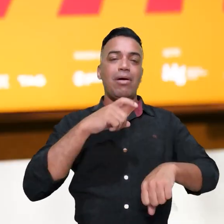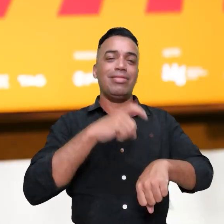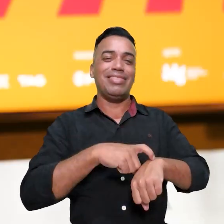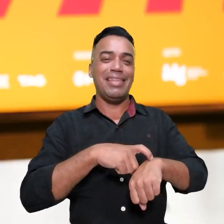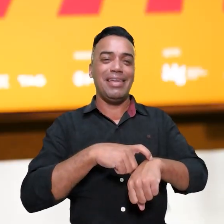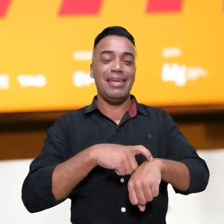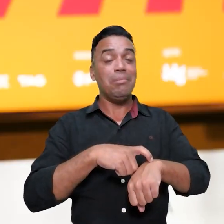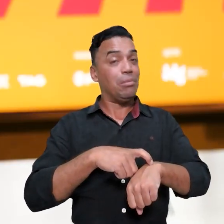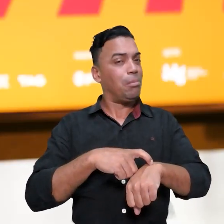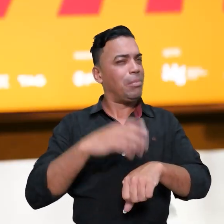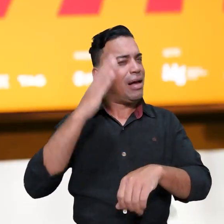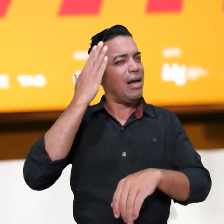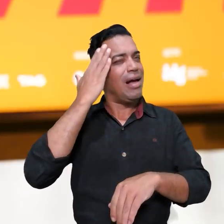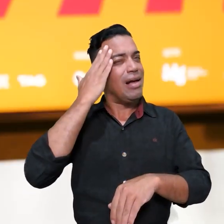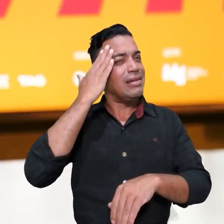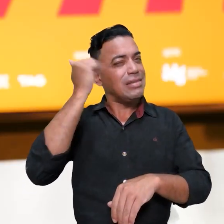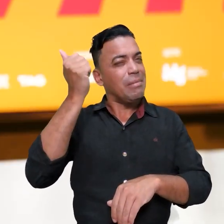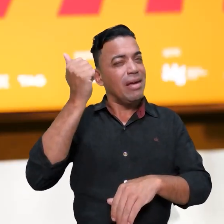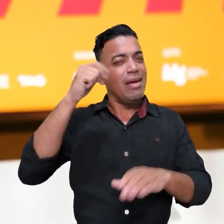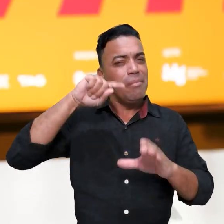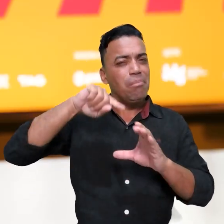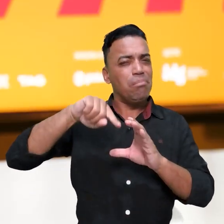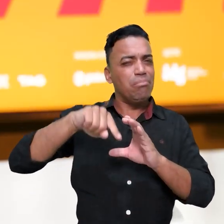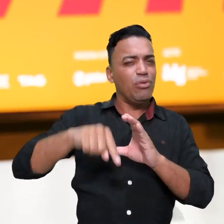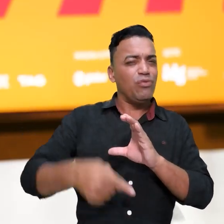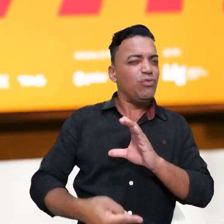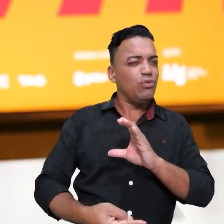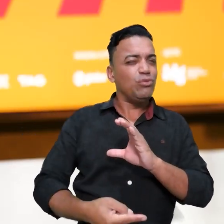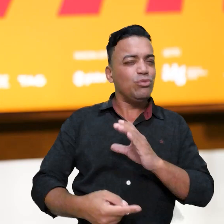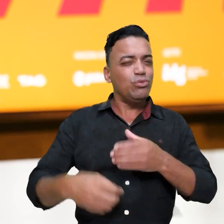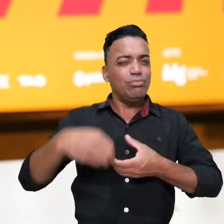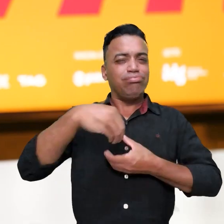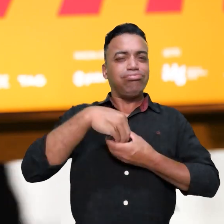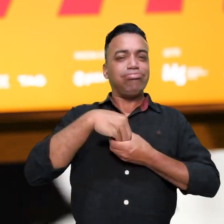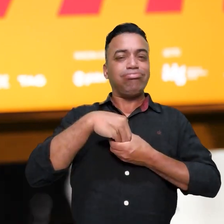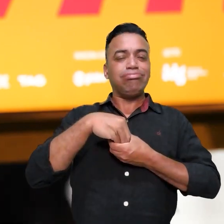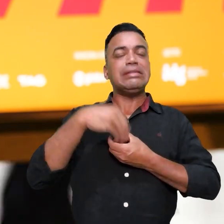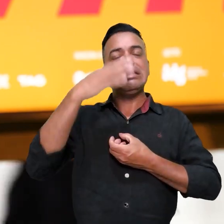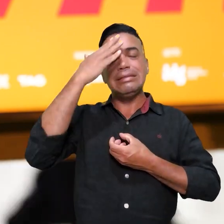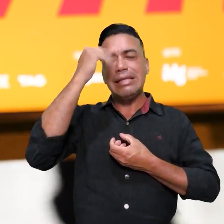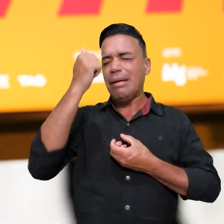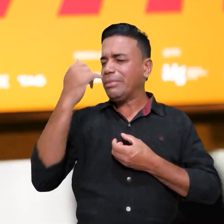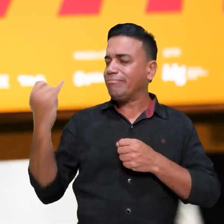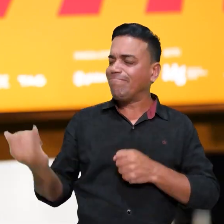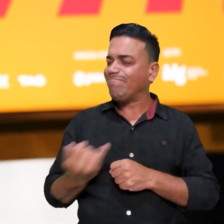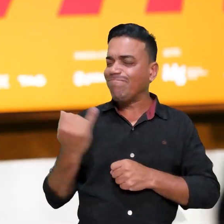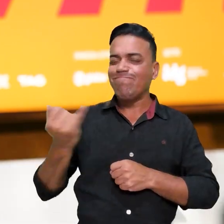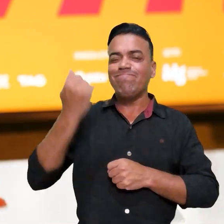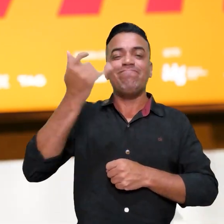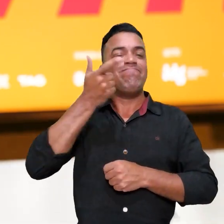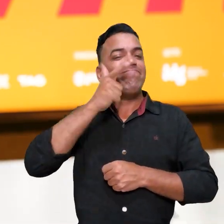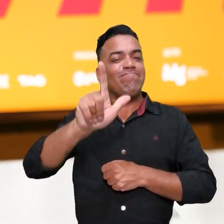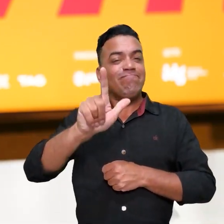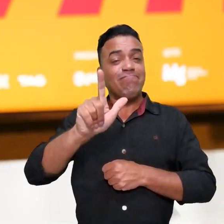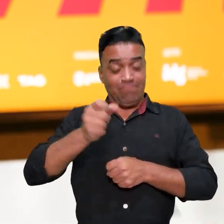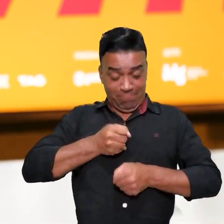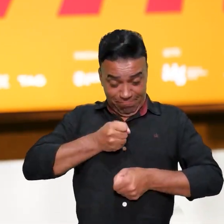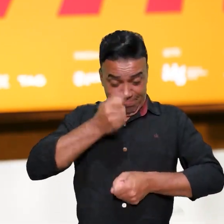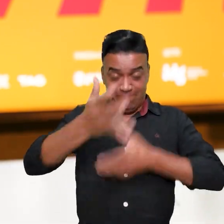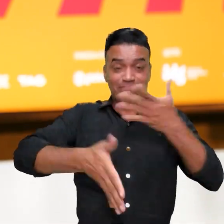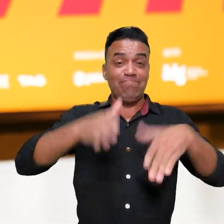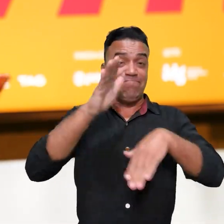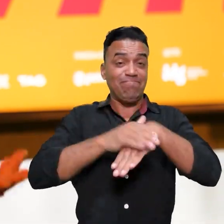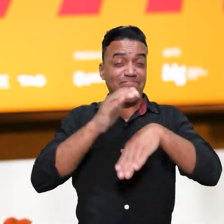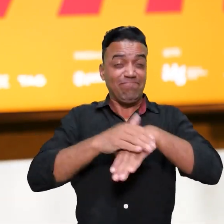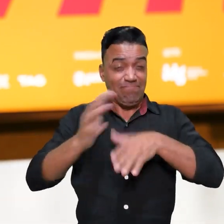chegar nessa essência que a habita e que ela sabe que é fundamental para ela conseguir a voz dela, para